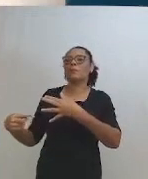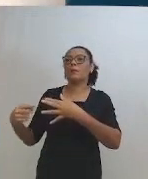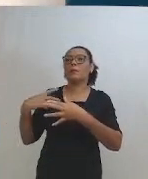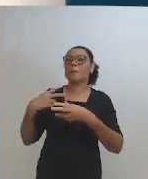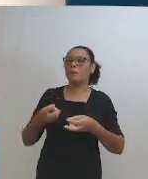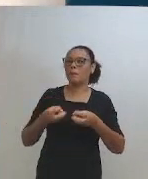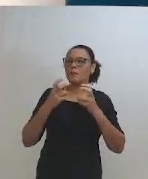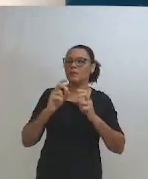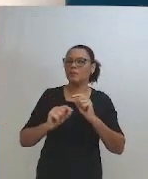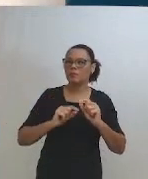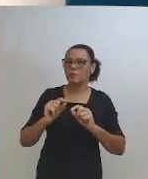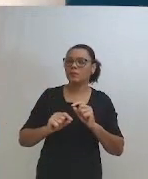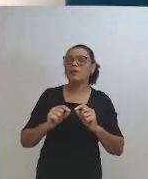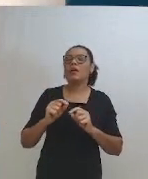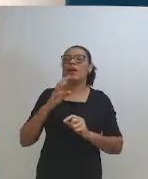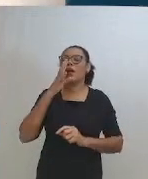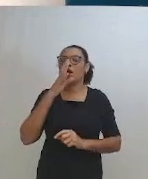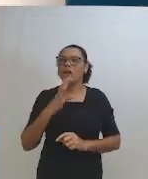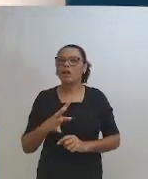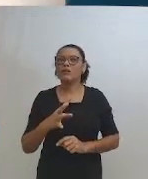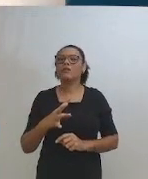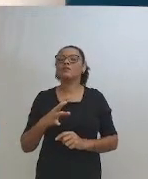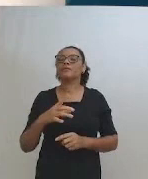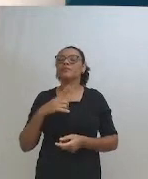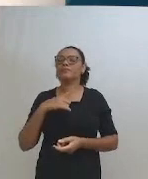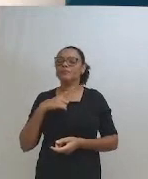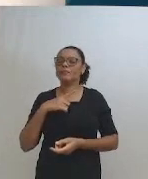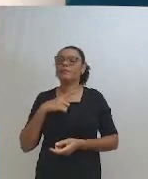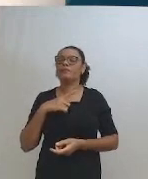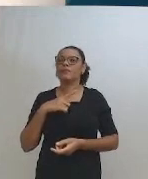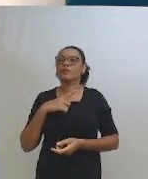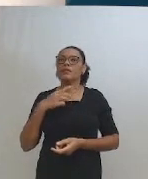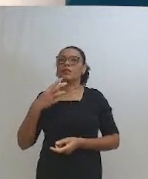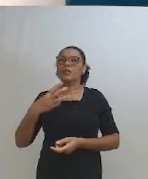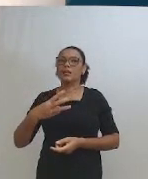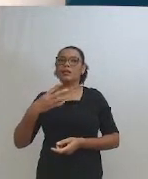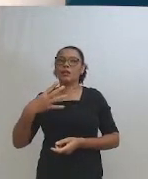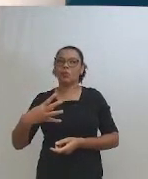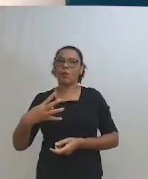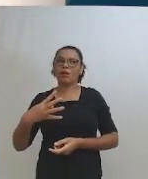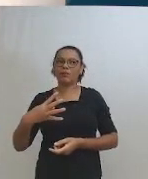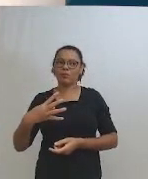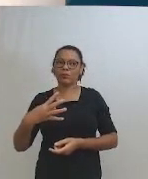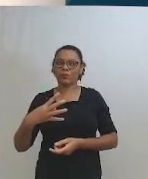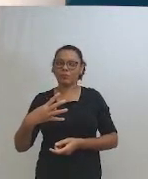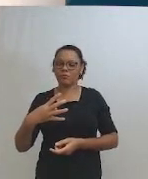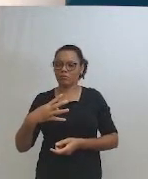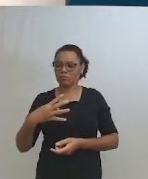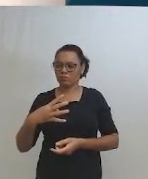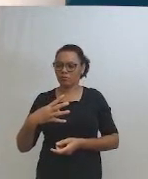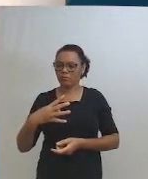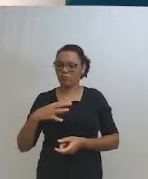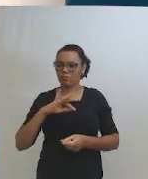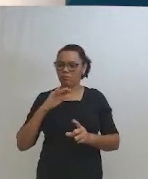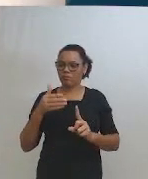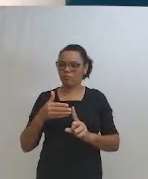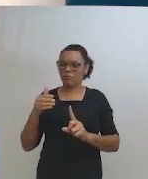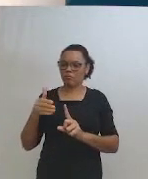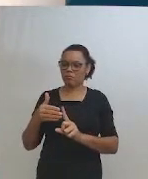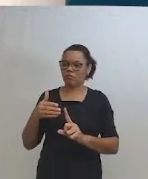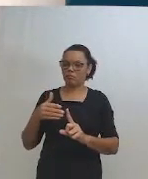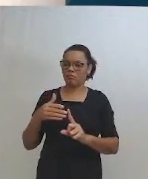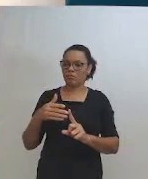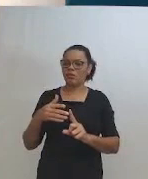acusatória, nela há menos que 34 réus. É de se observar que o inquérito policial só pode